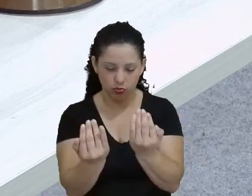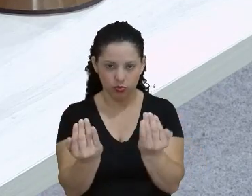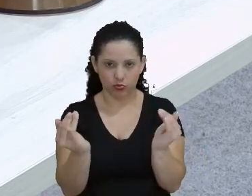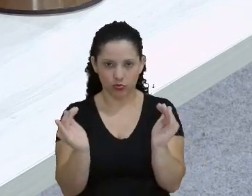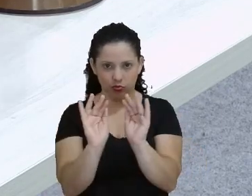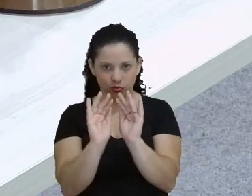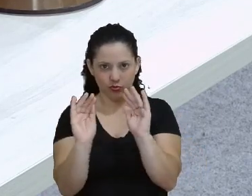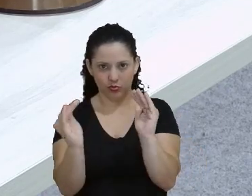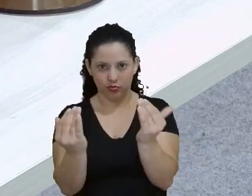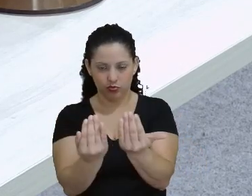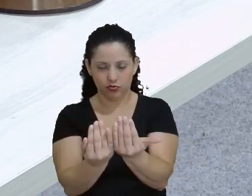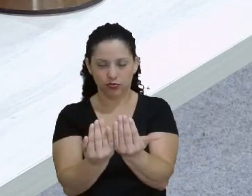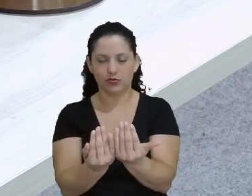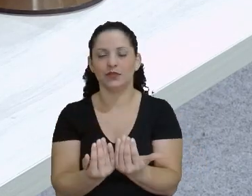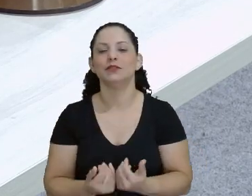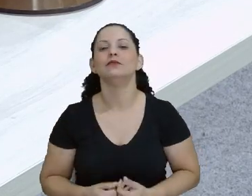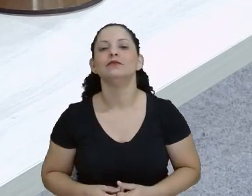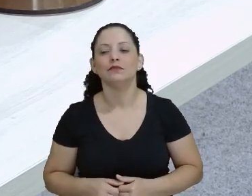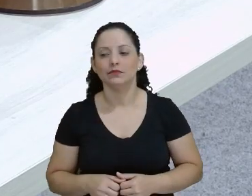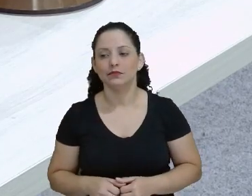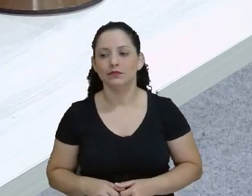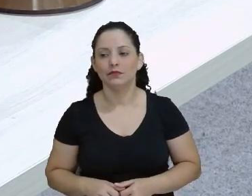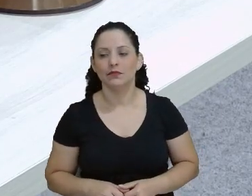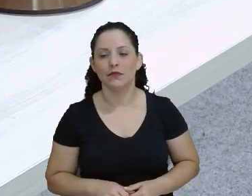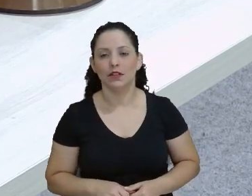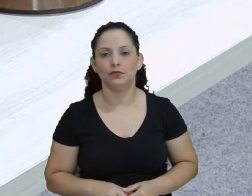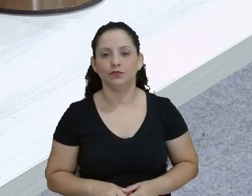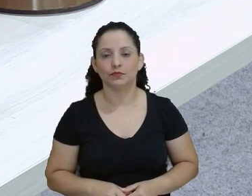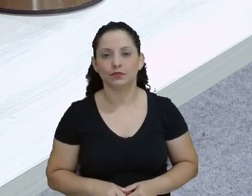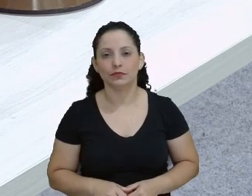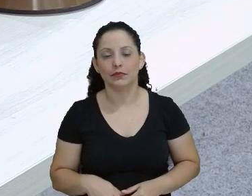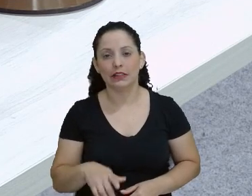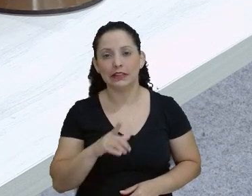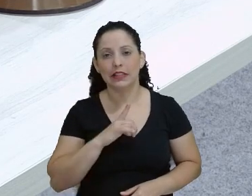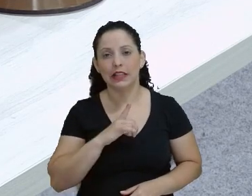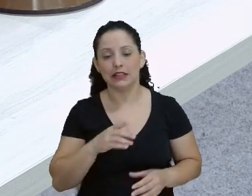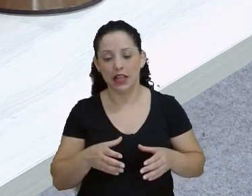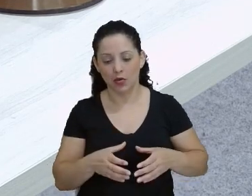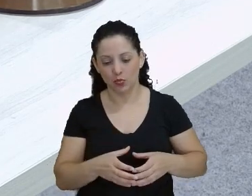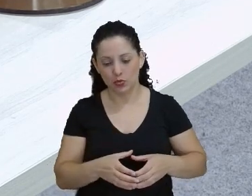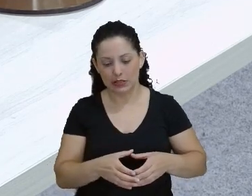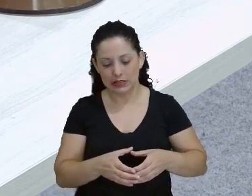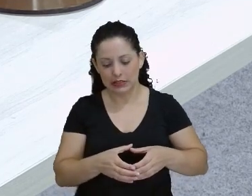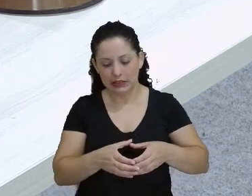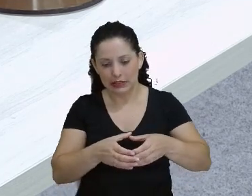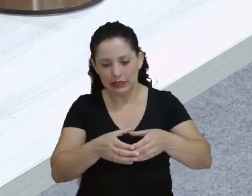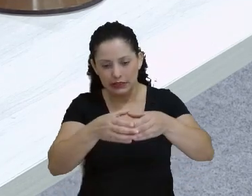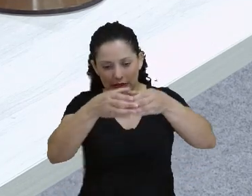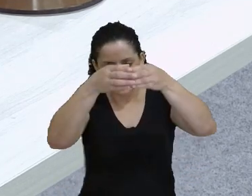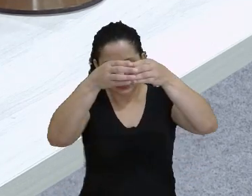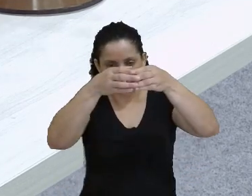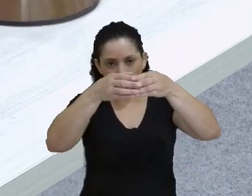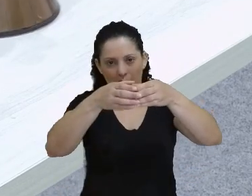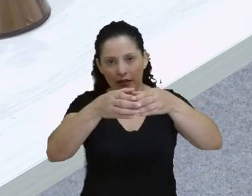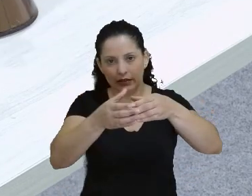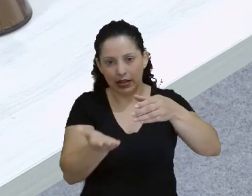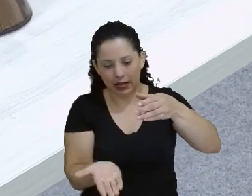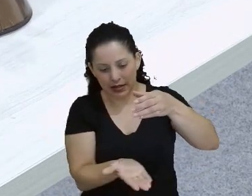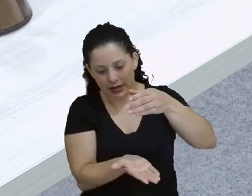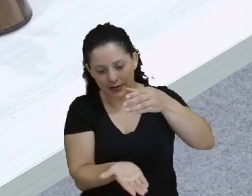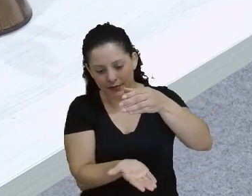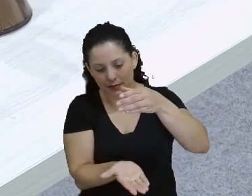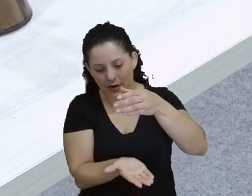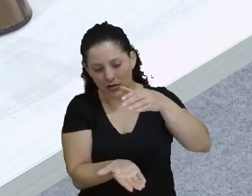curvas no seu formato. Então, o cilindro, ele apresenta 2 bases circulares. Deixa eu segurar aqui,